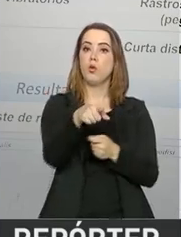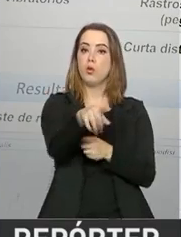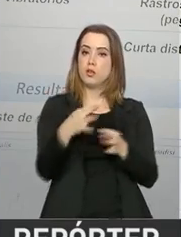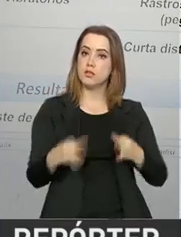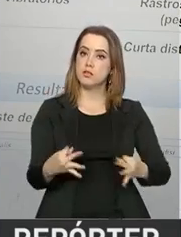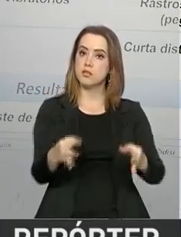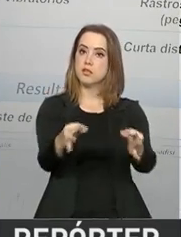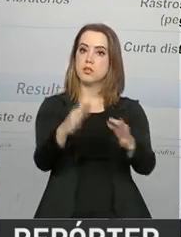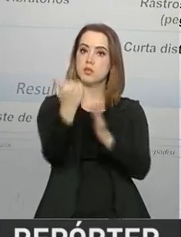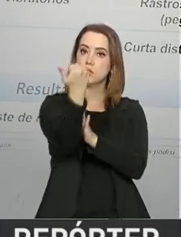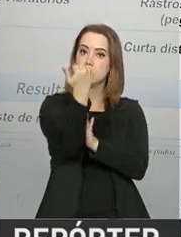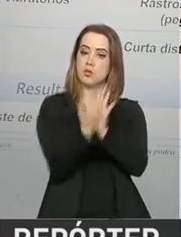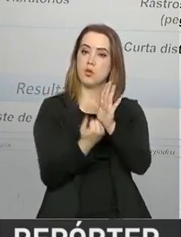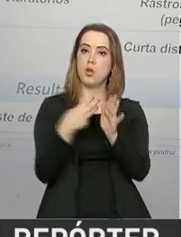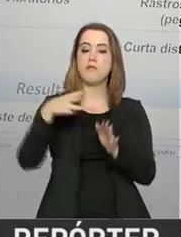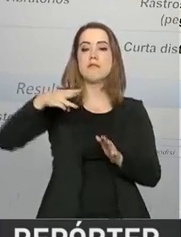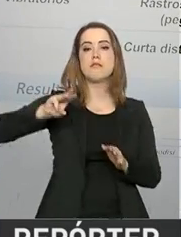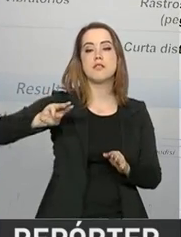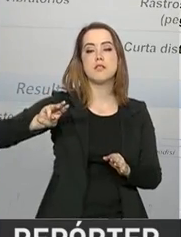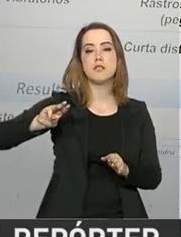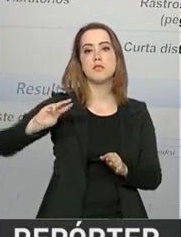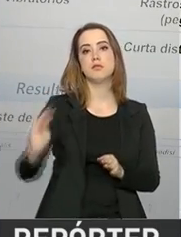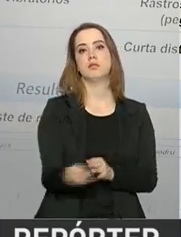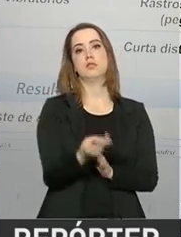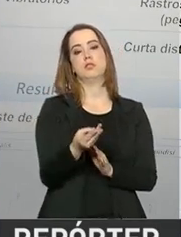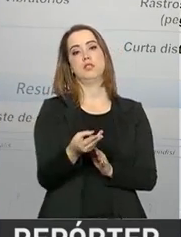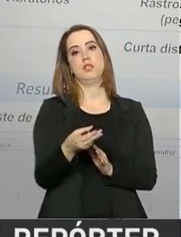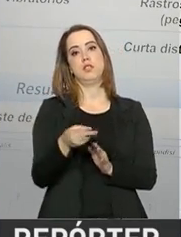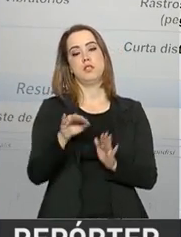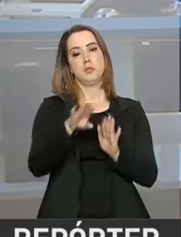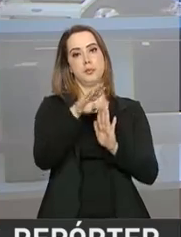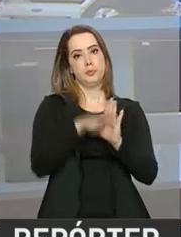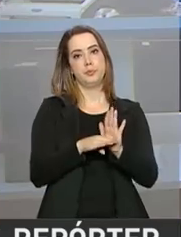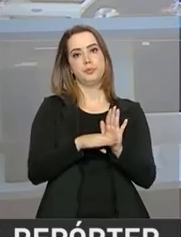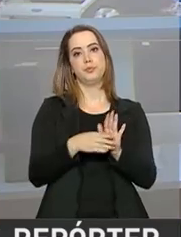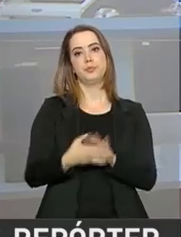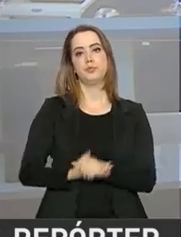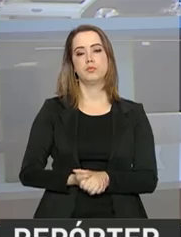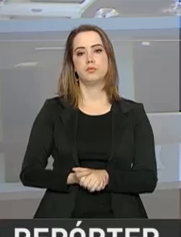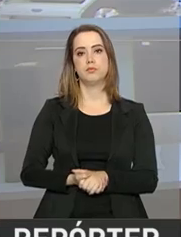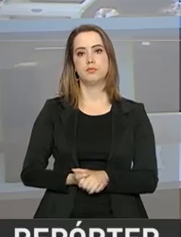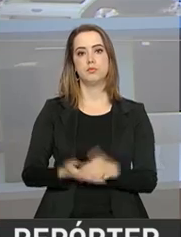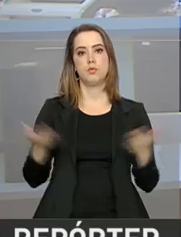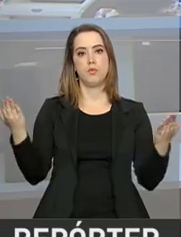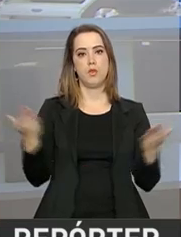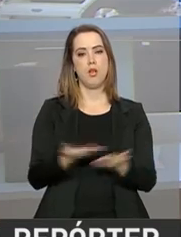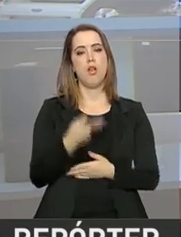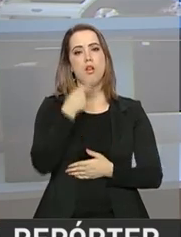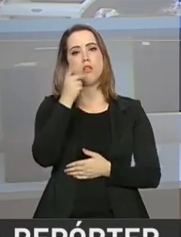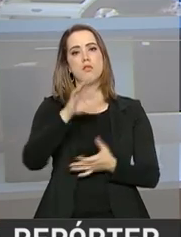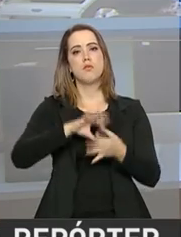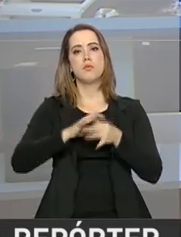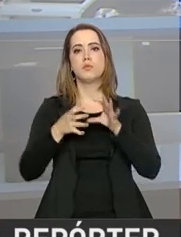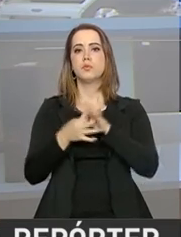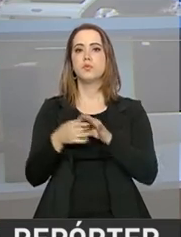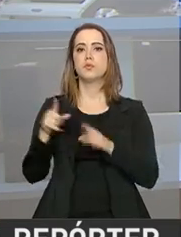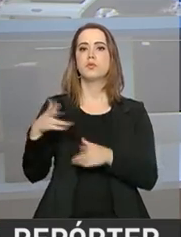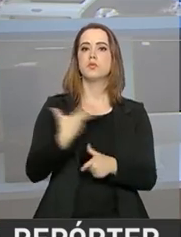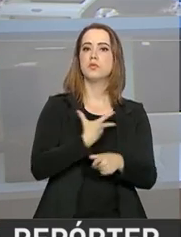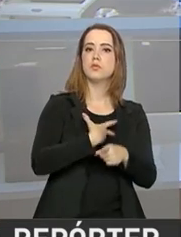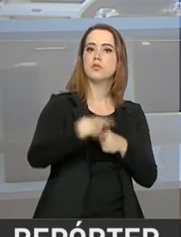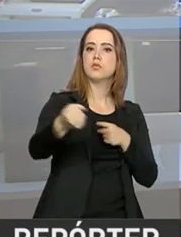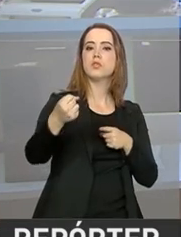3 milhões de litros de inseticida naquela Safra e agora vamos falar de olimpíadas mais uma conquista